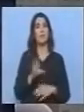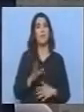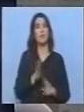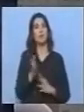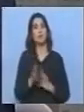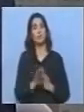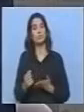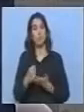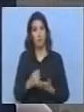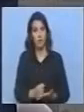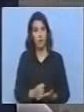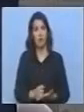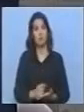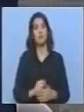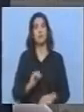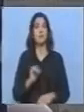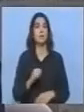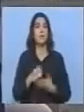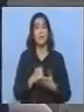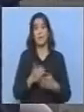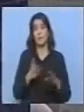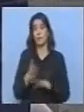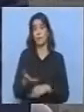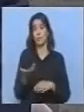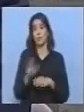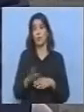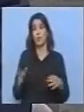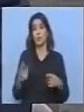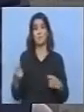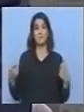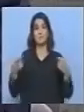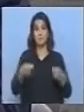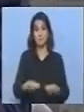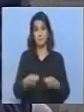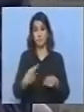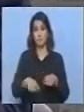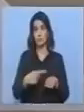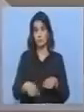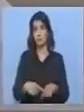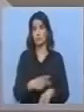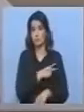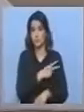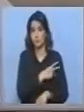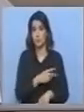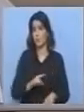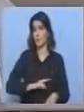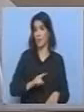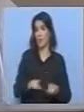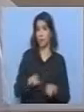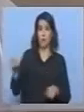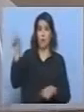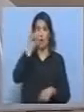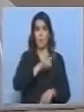apoiar. Seja através do apoio direto, por exemplo, através do financiamento das próprias propinas, nomeadamente no ensino privado, como acontece noutros